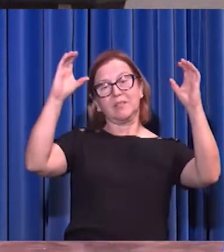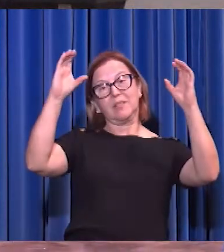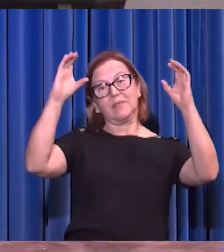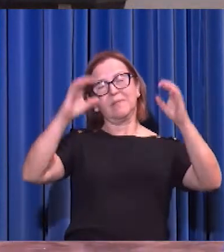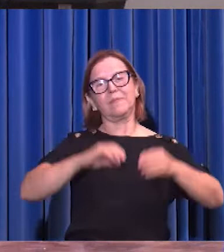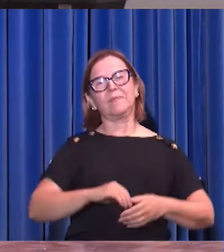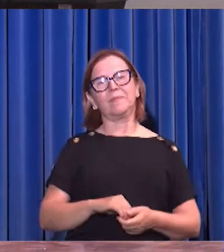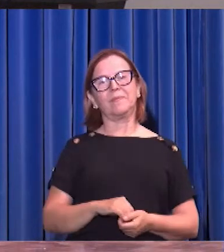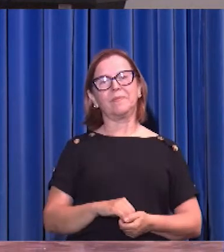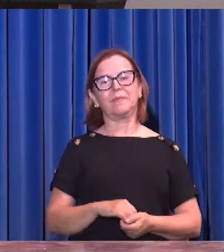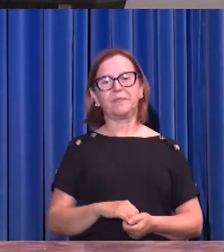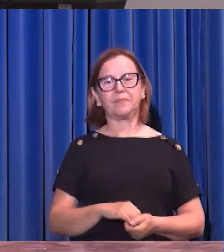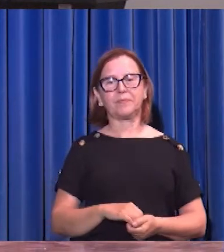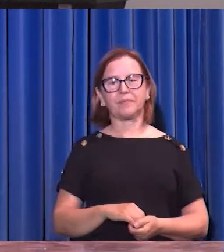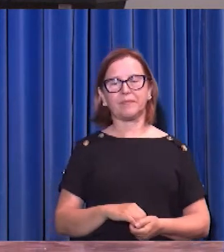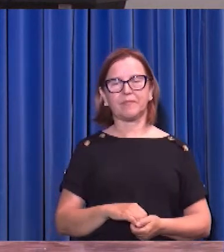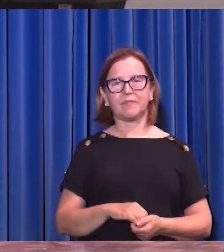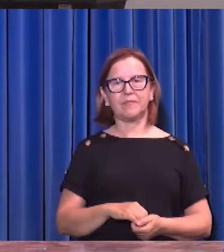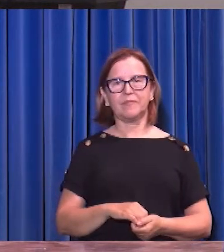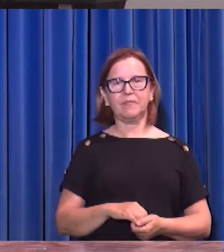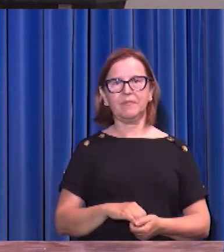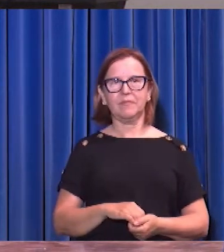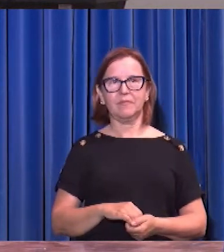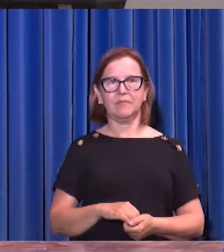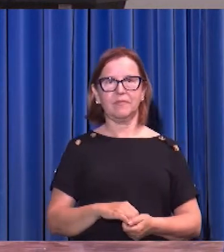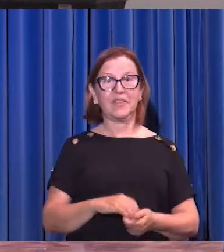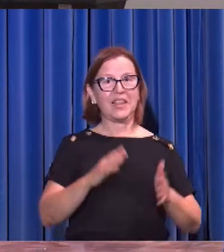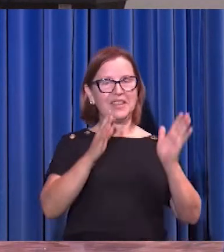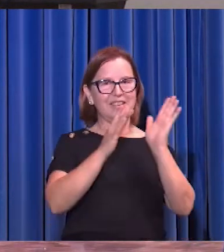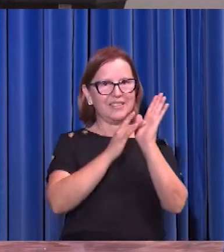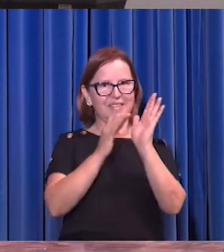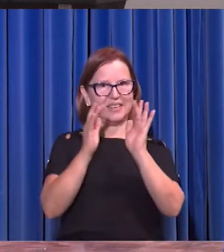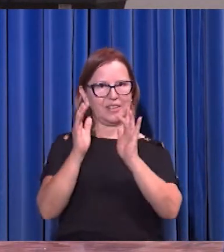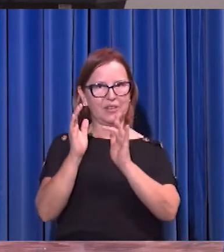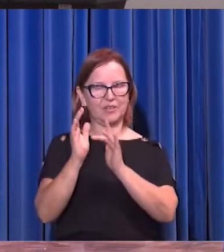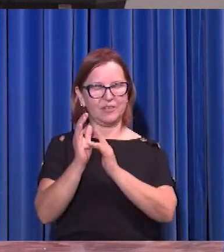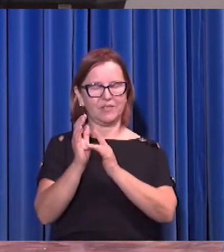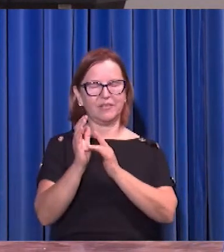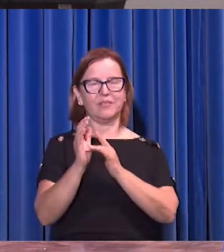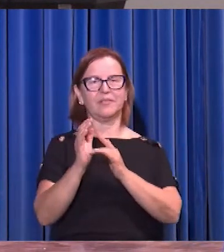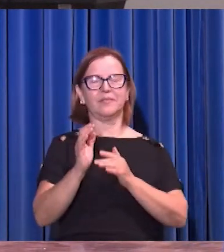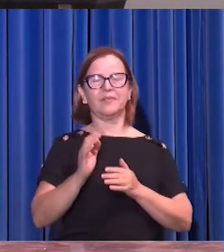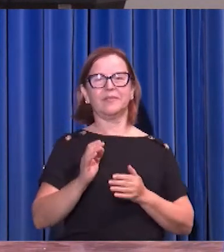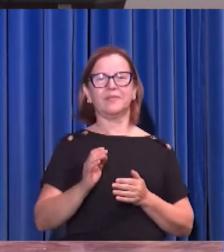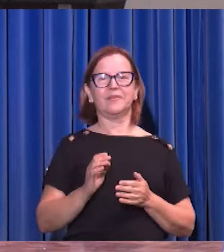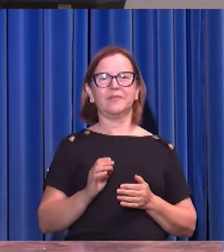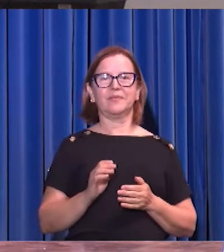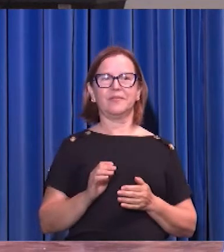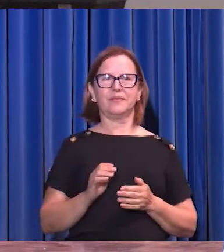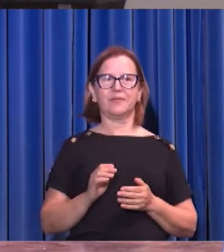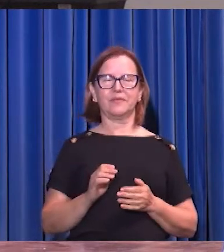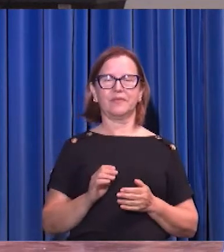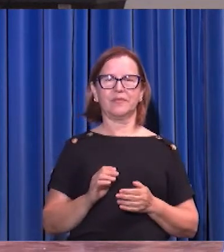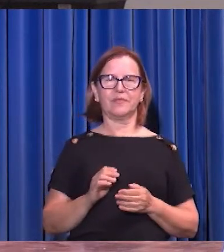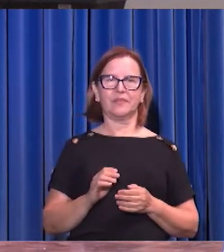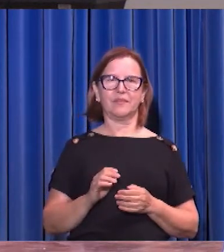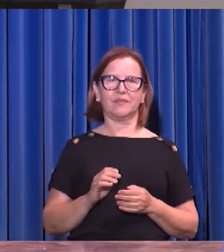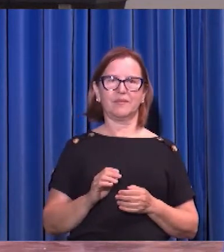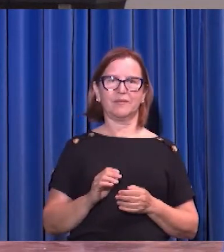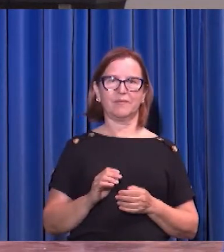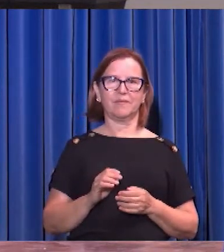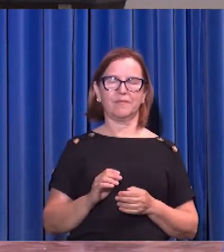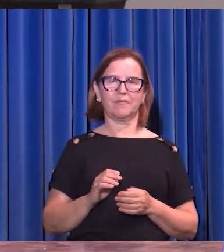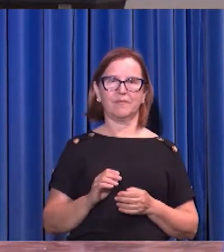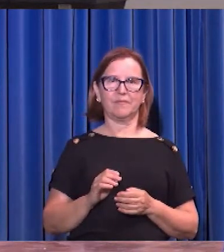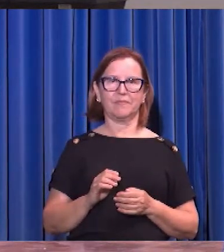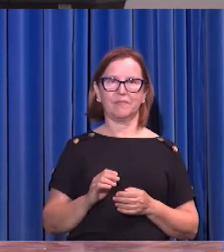Bom, aqui então, Jesus, ele tem uma pequena